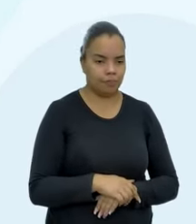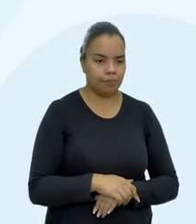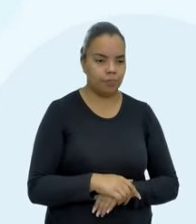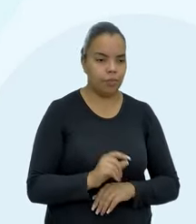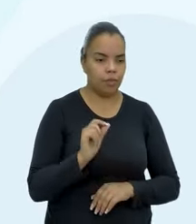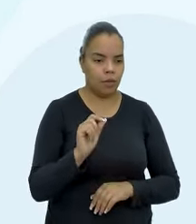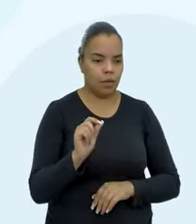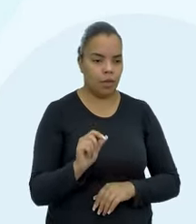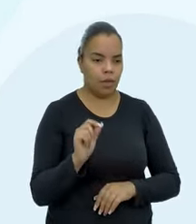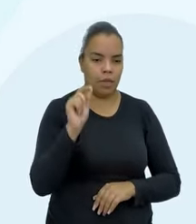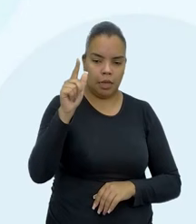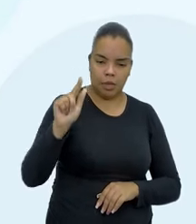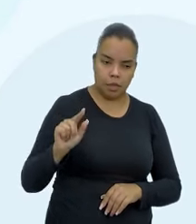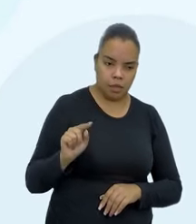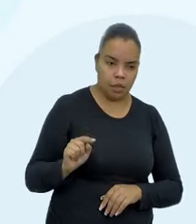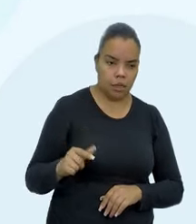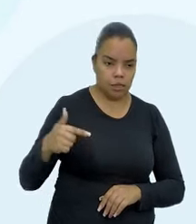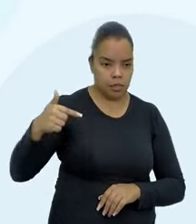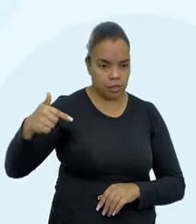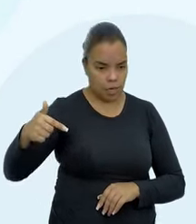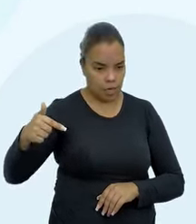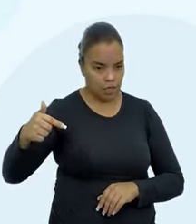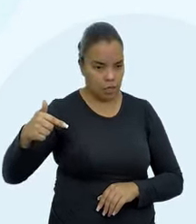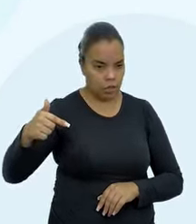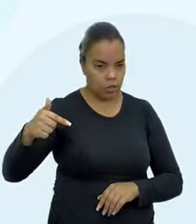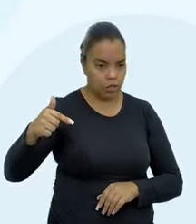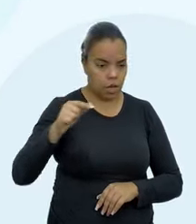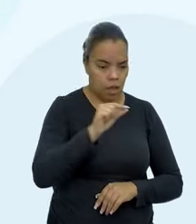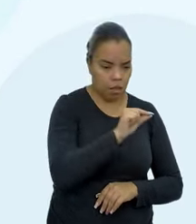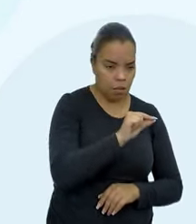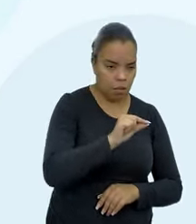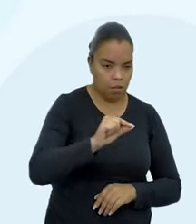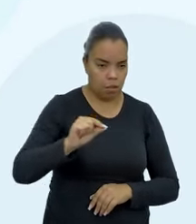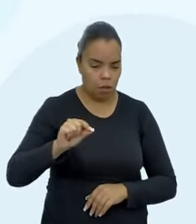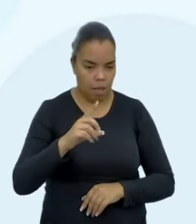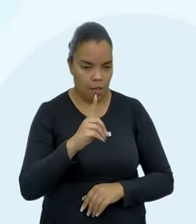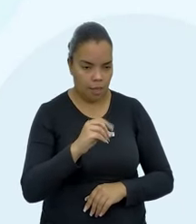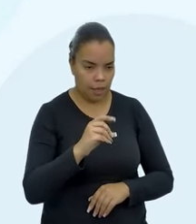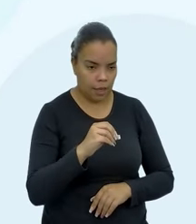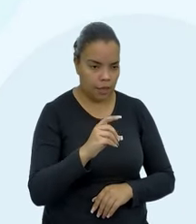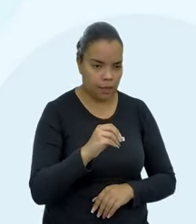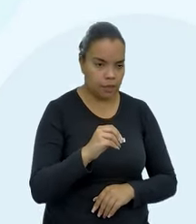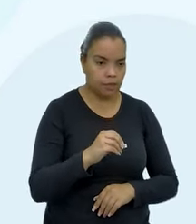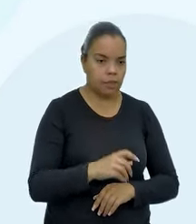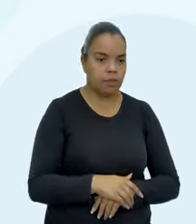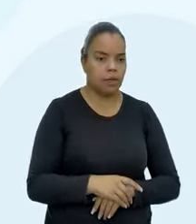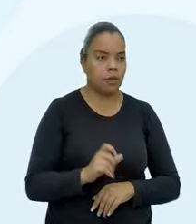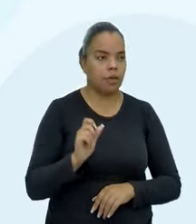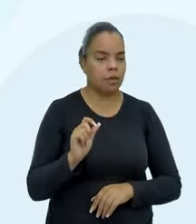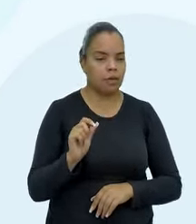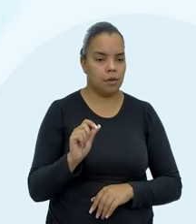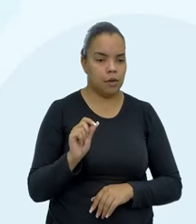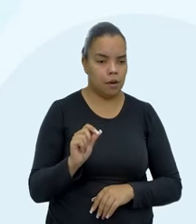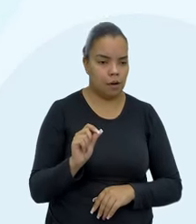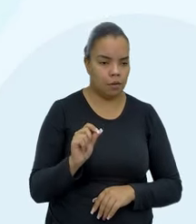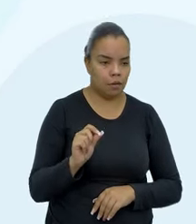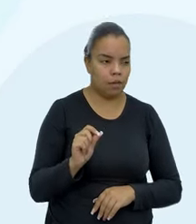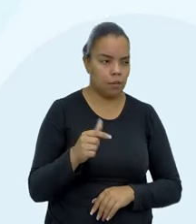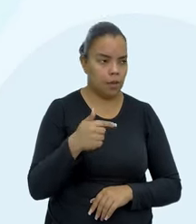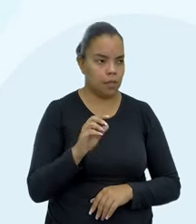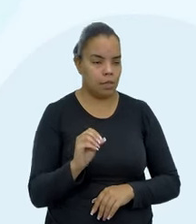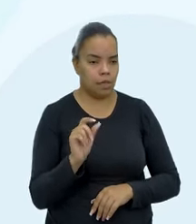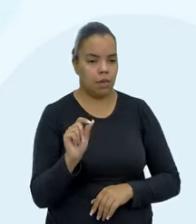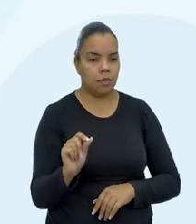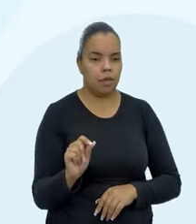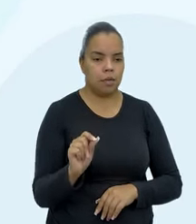2 3 4 5 6 7 2 4 6 8 10 7 x 10 = 70 né